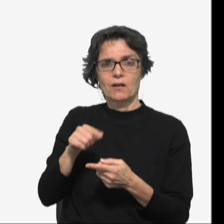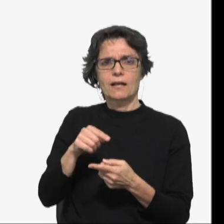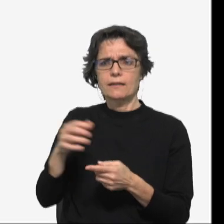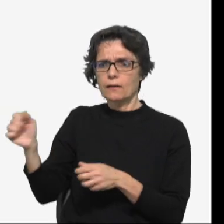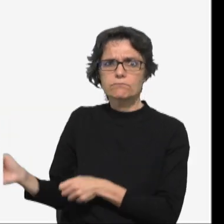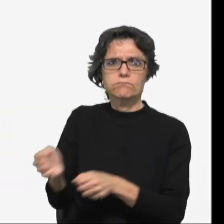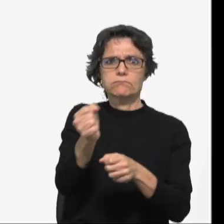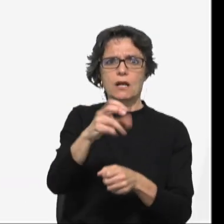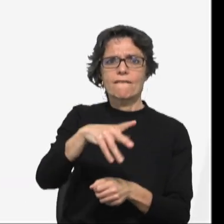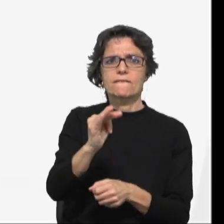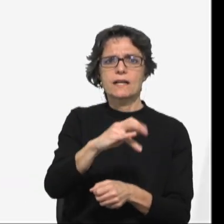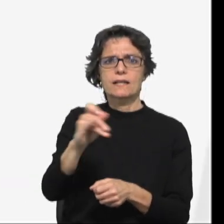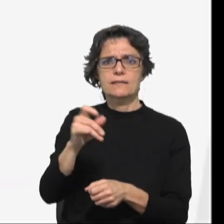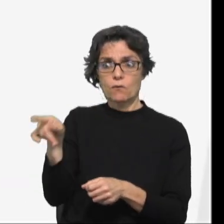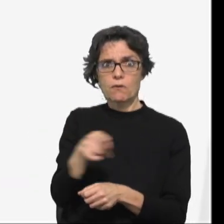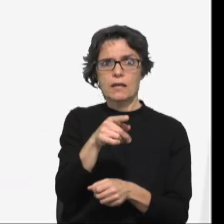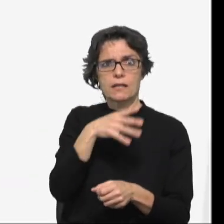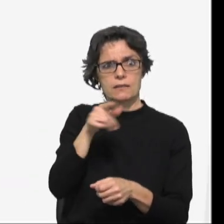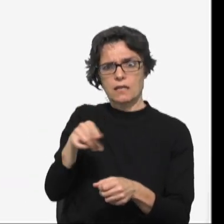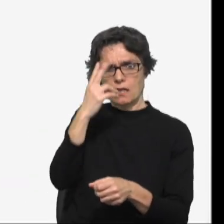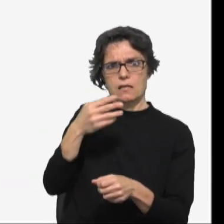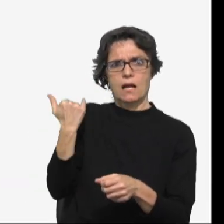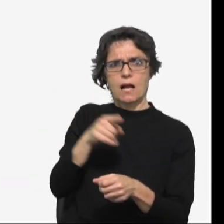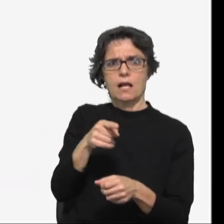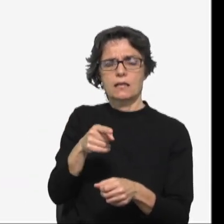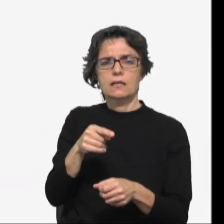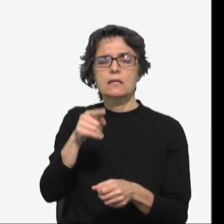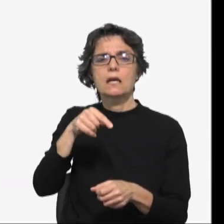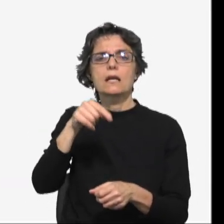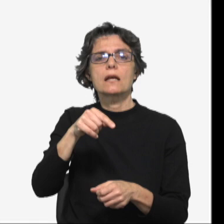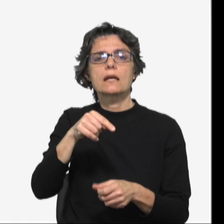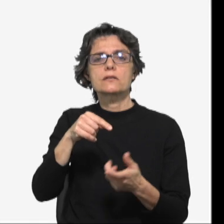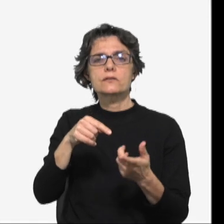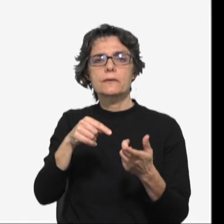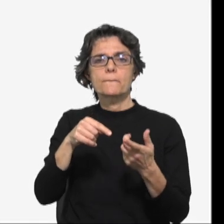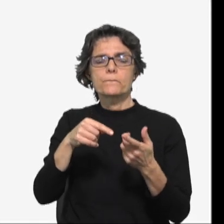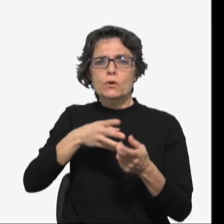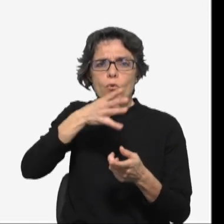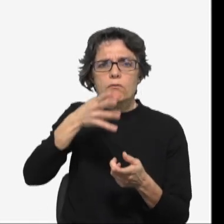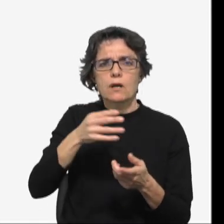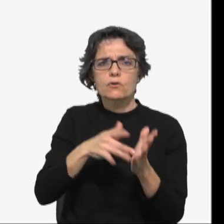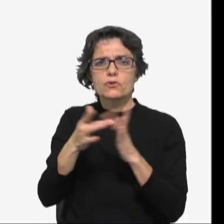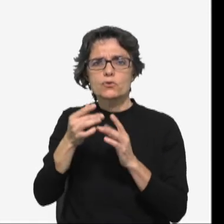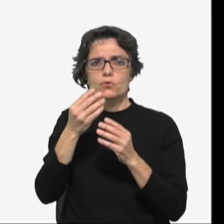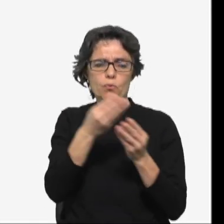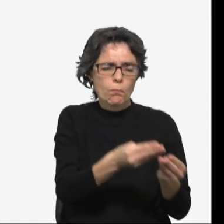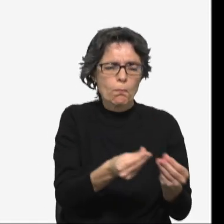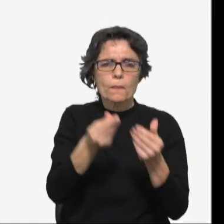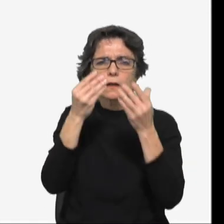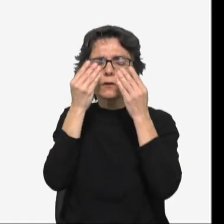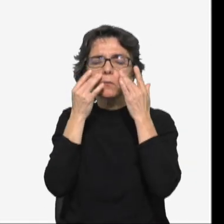cego. Era sábado, esse dia em que Jesus fizera lodo e lhe tinha aberto os olhos. Por isso, os fariseus